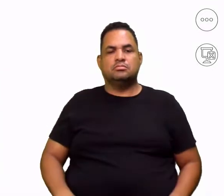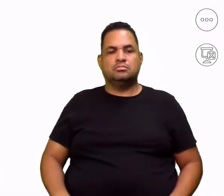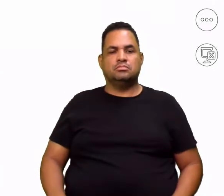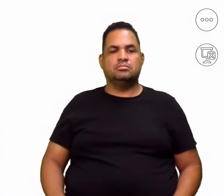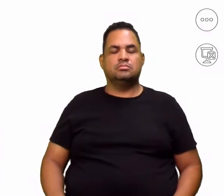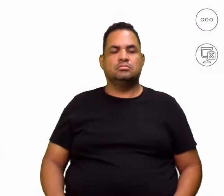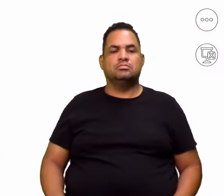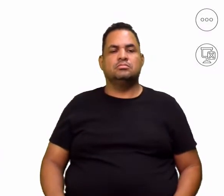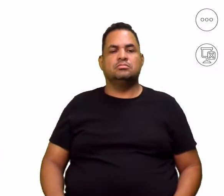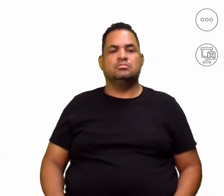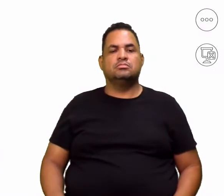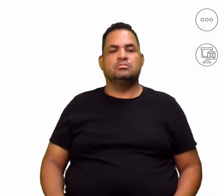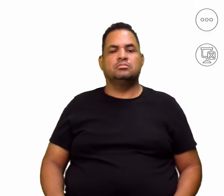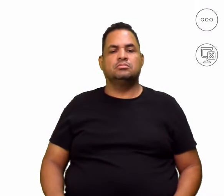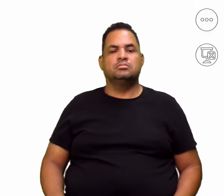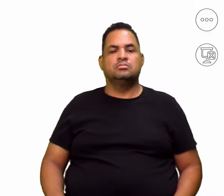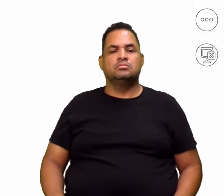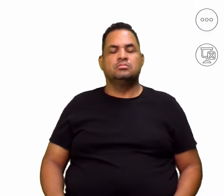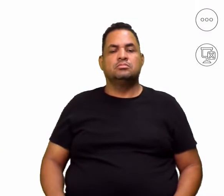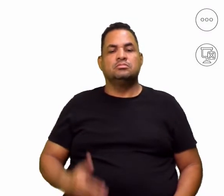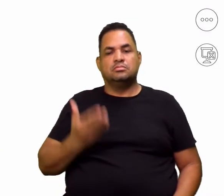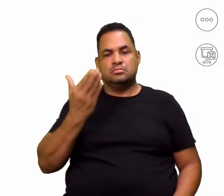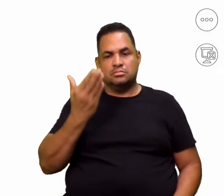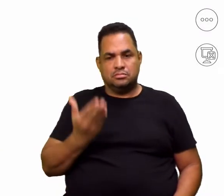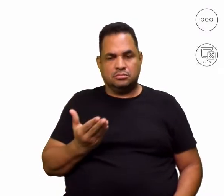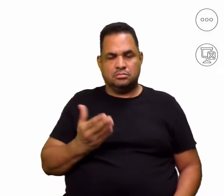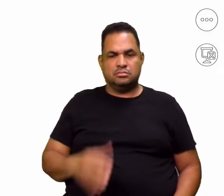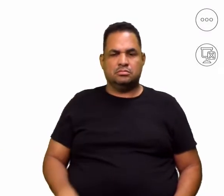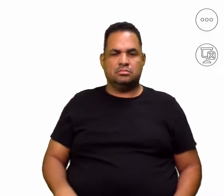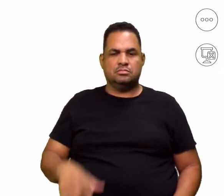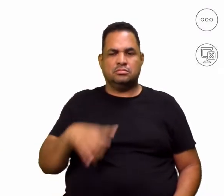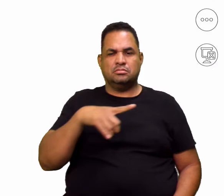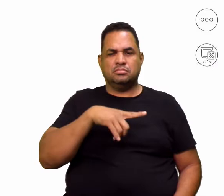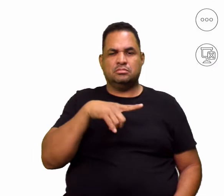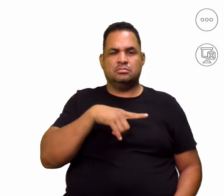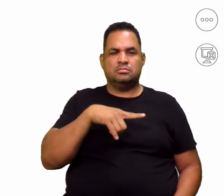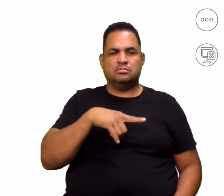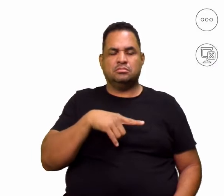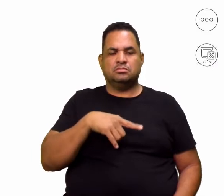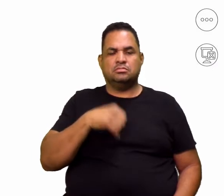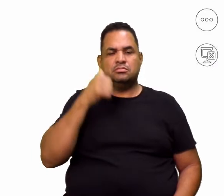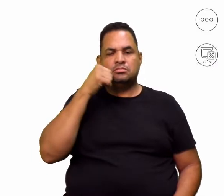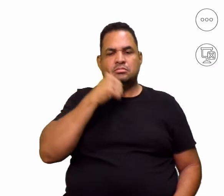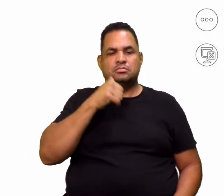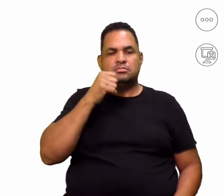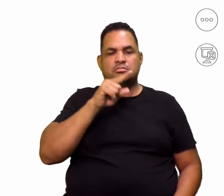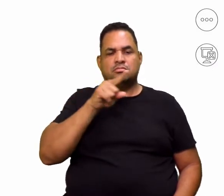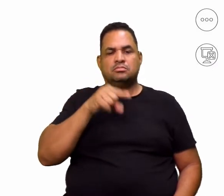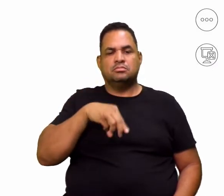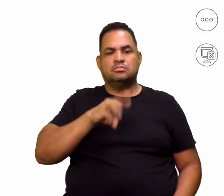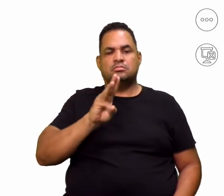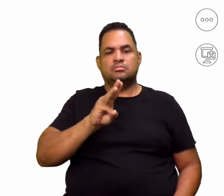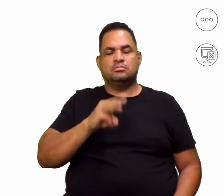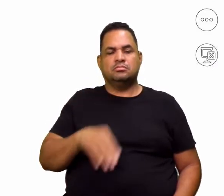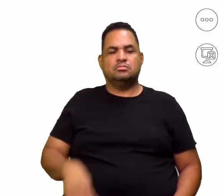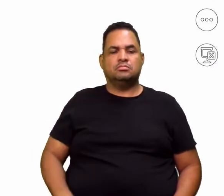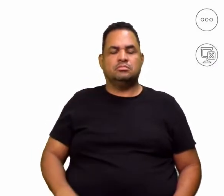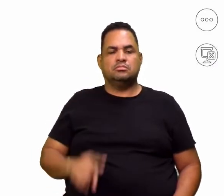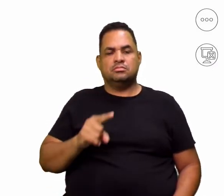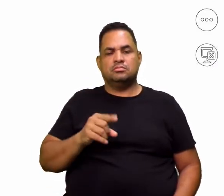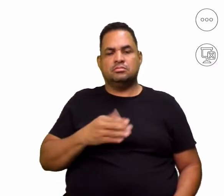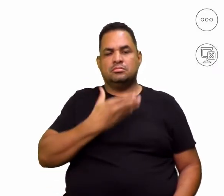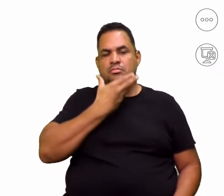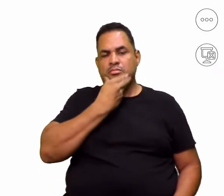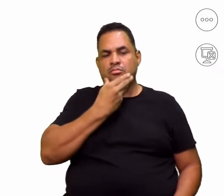ZW. Já nesses casos, então você vai ter fêmeas ZW e